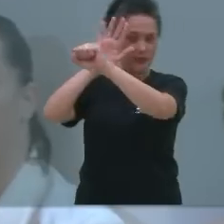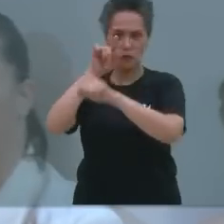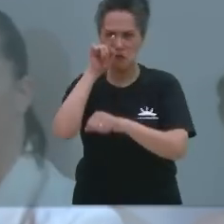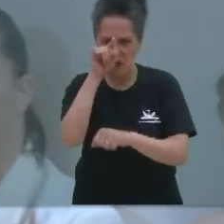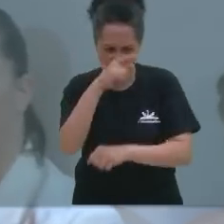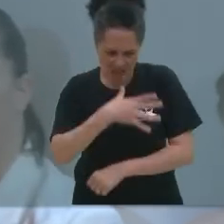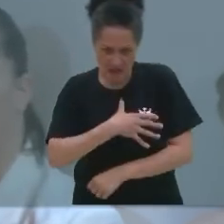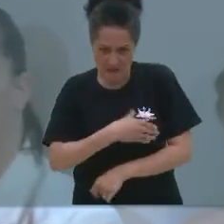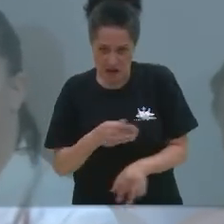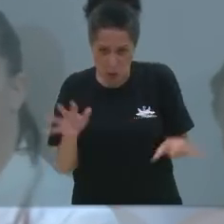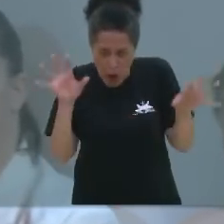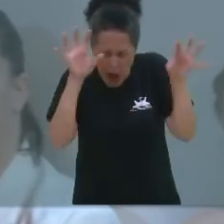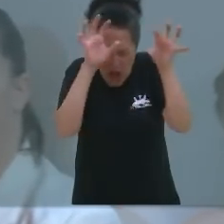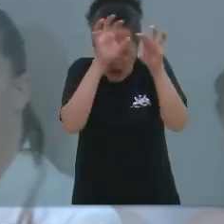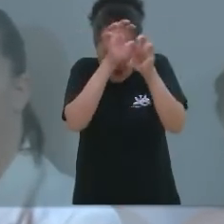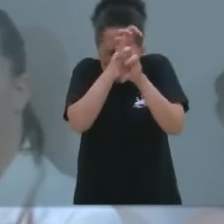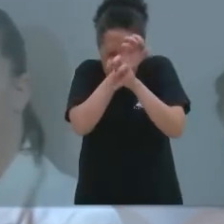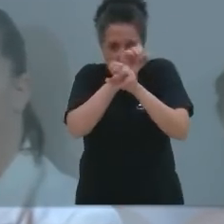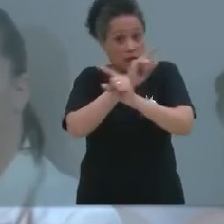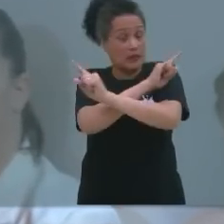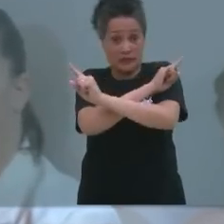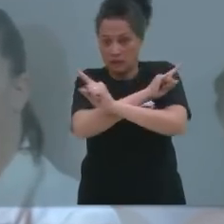luz.